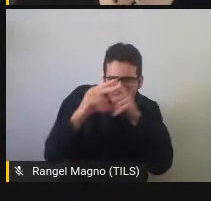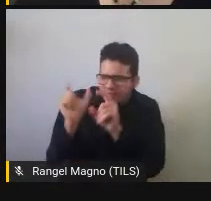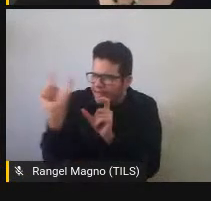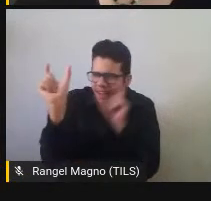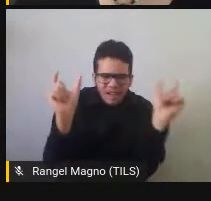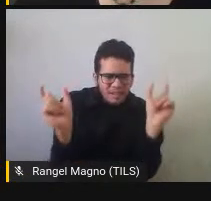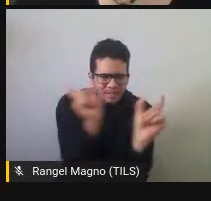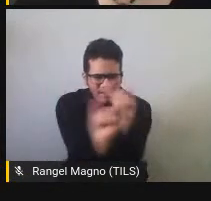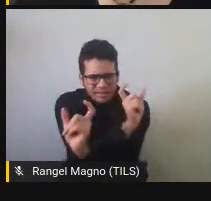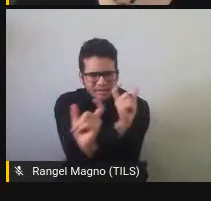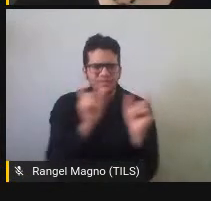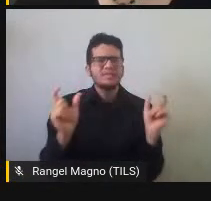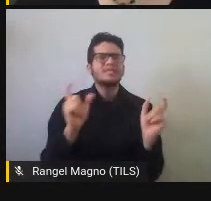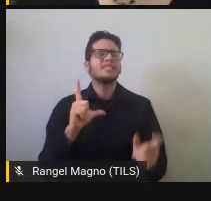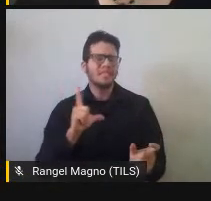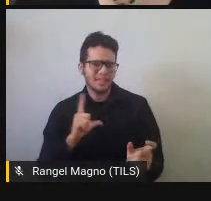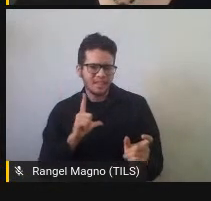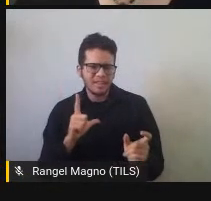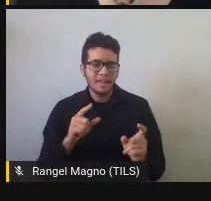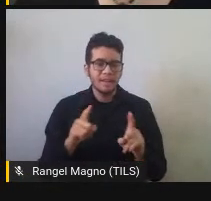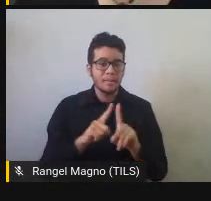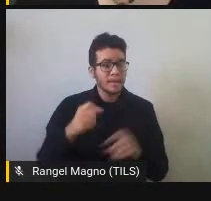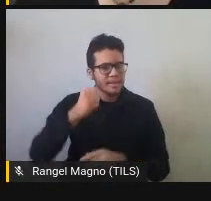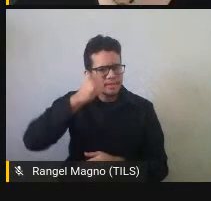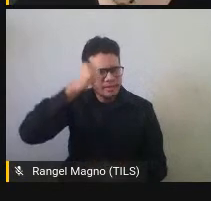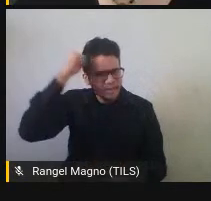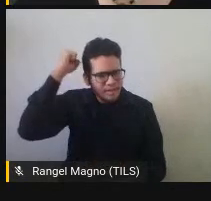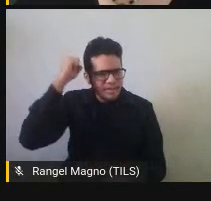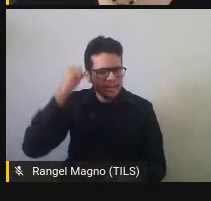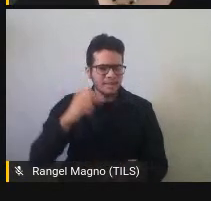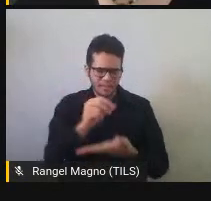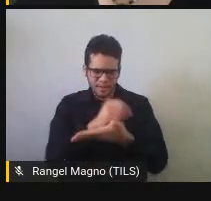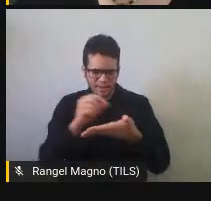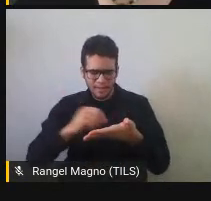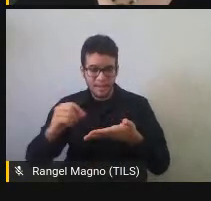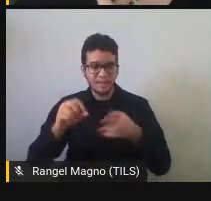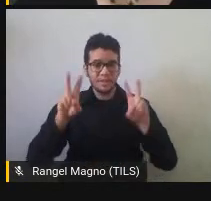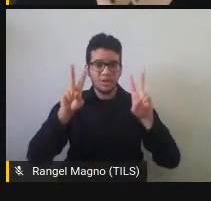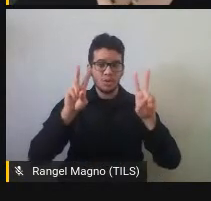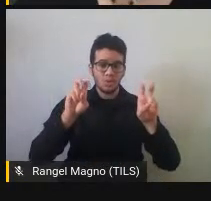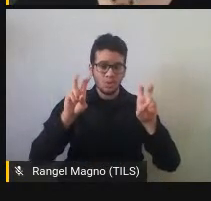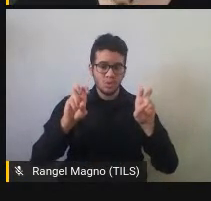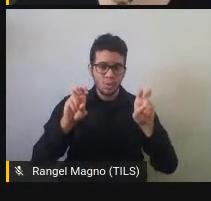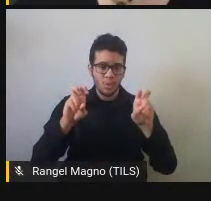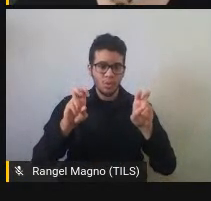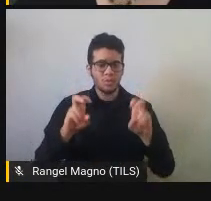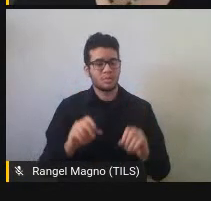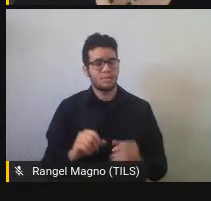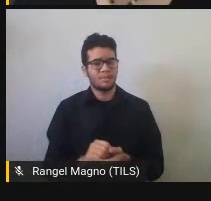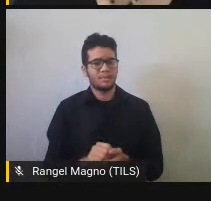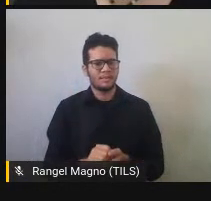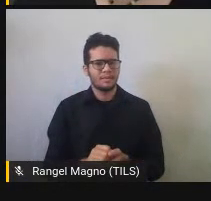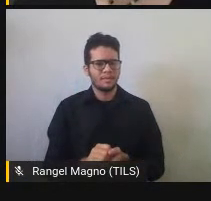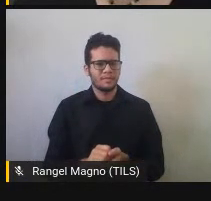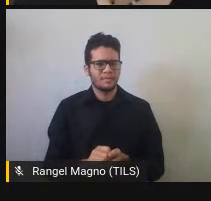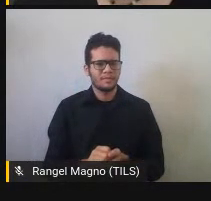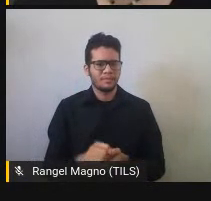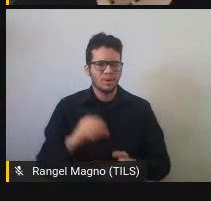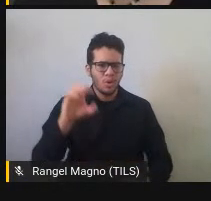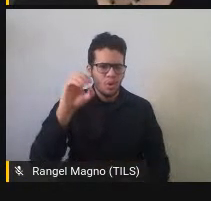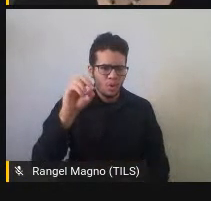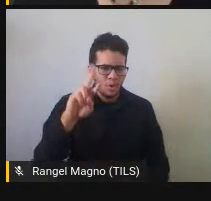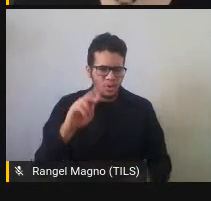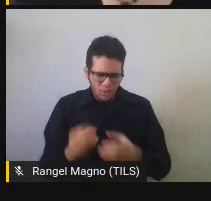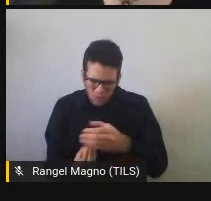bem Sossir então não escreverá simplesmente sobre o memoir mas sim sobre a origem intelectual